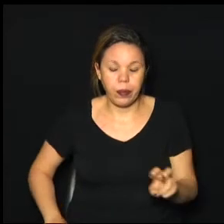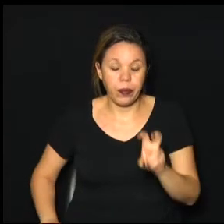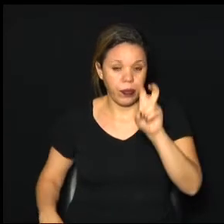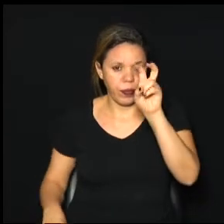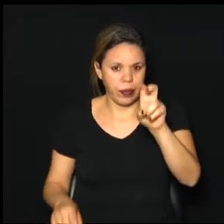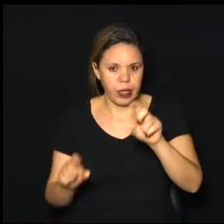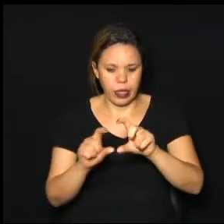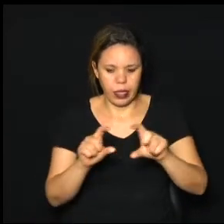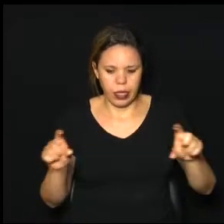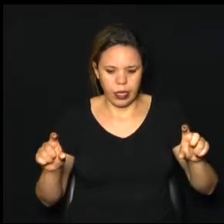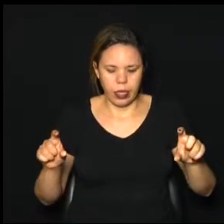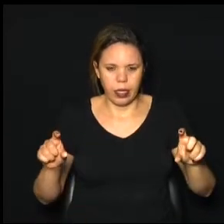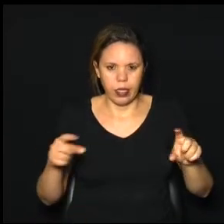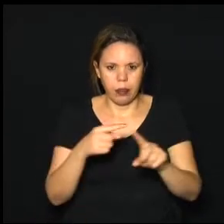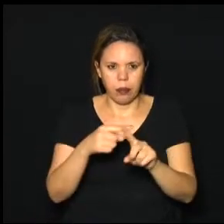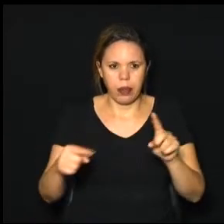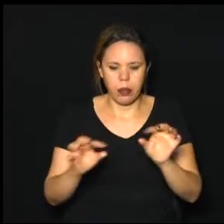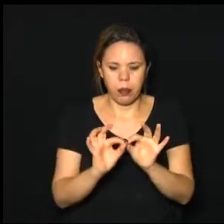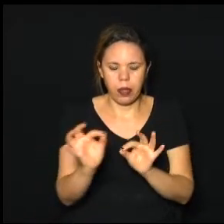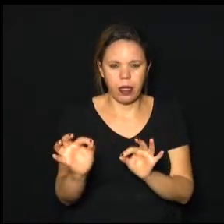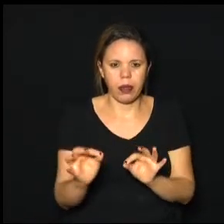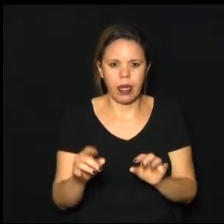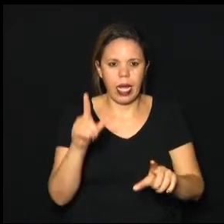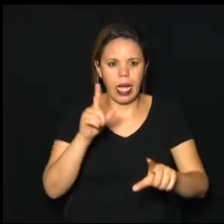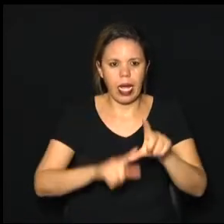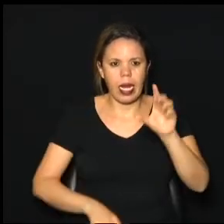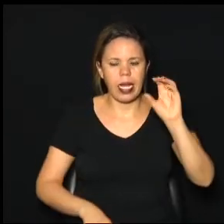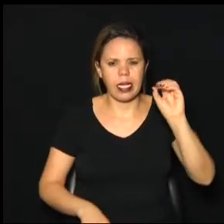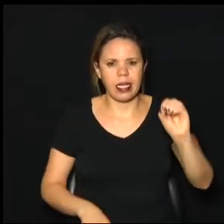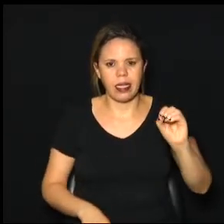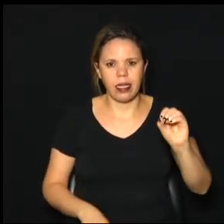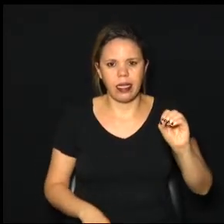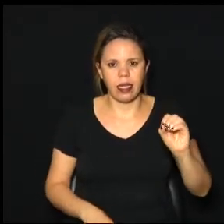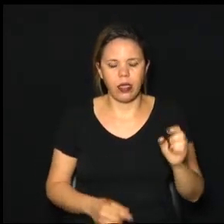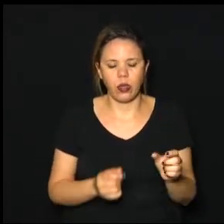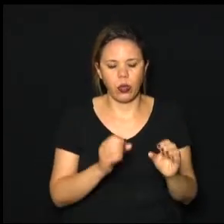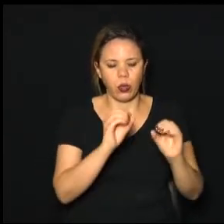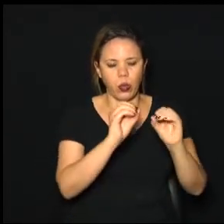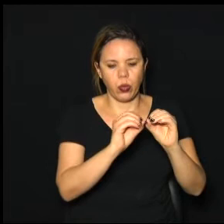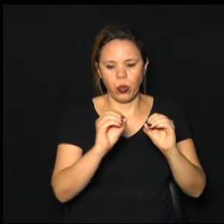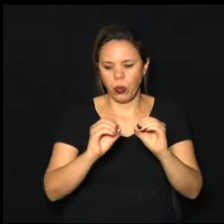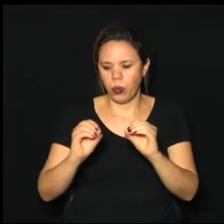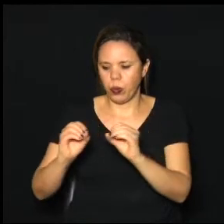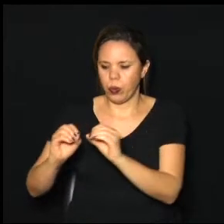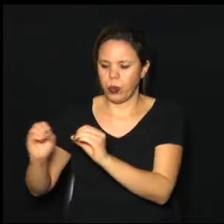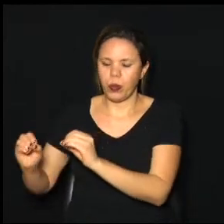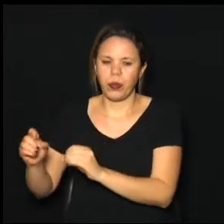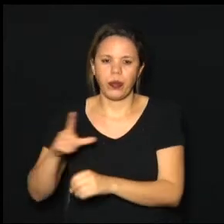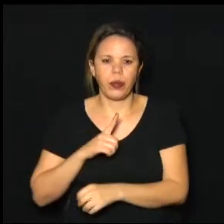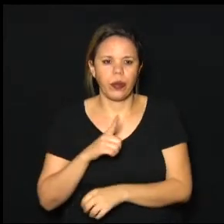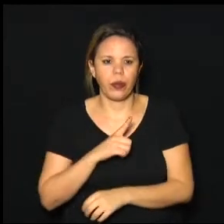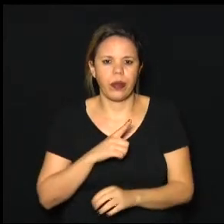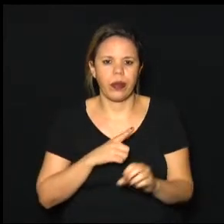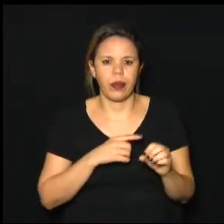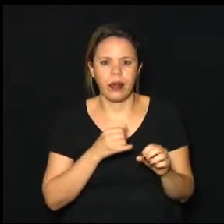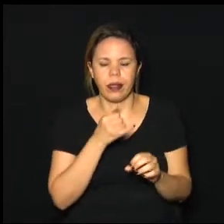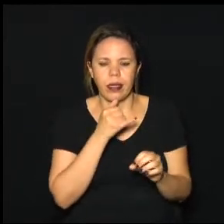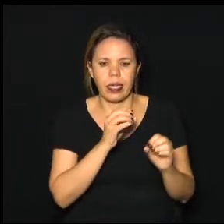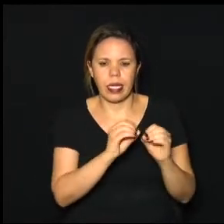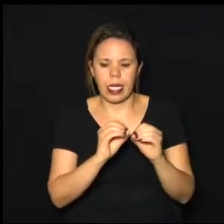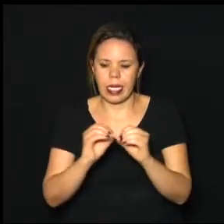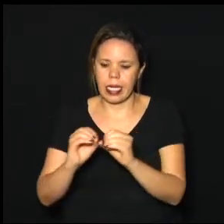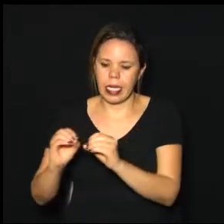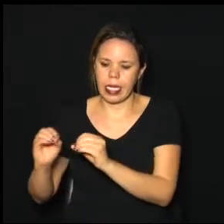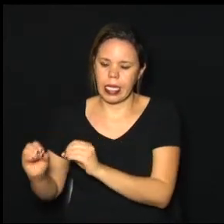adesivos de meio metro quadrado com a letra 0. Aí você coloca um do lado do outro. Aí você tem ali um